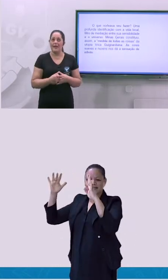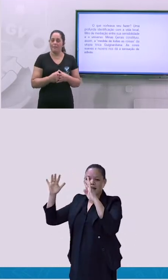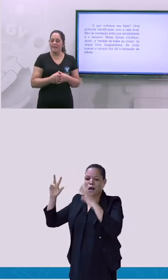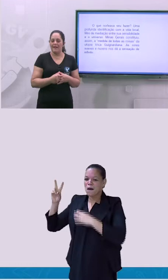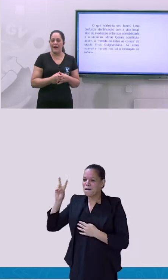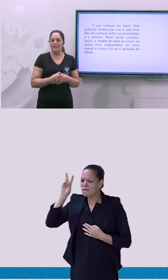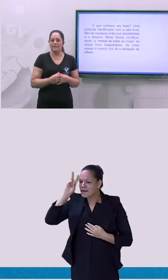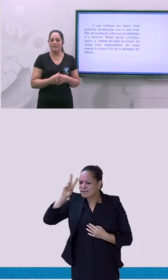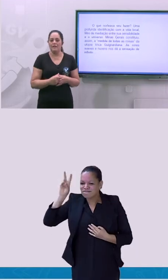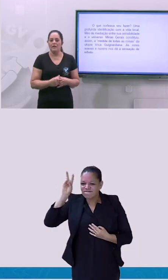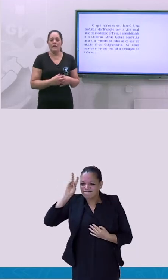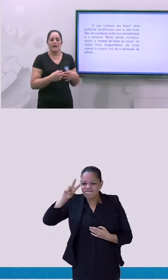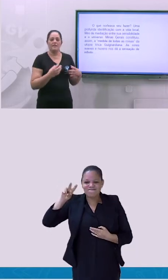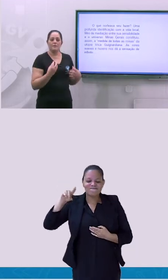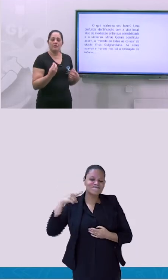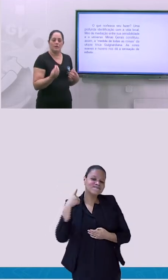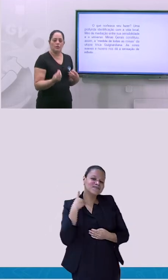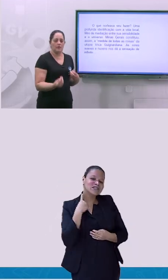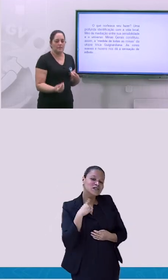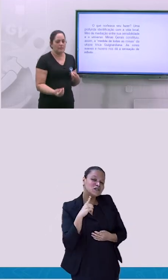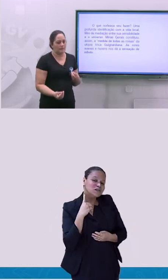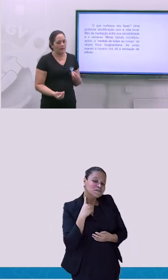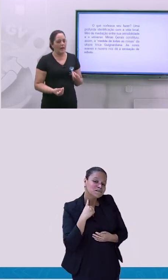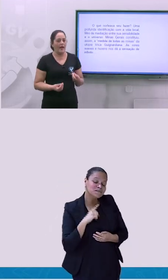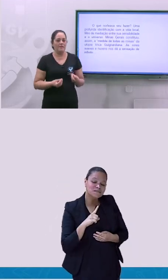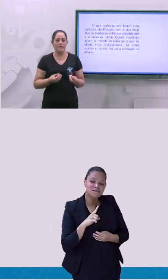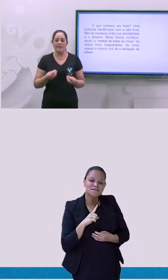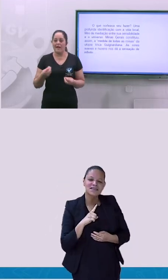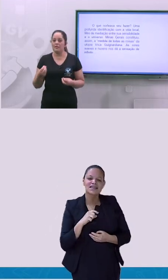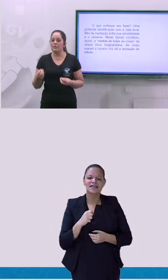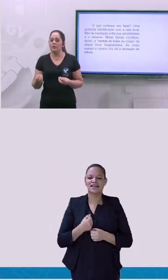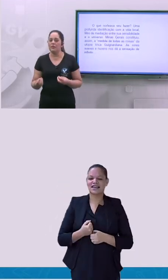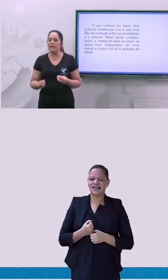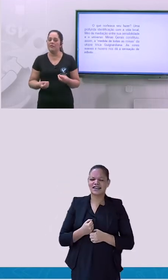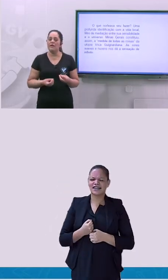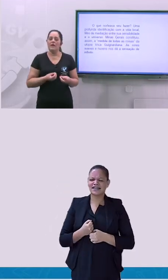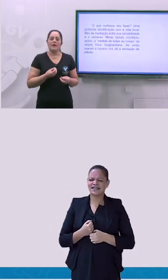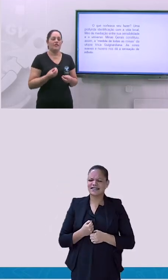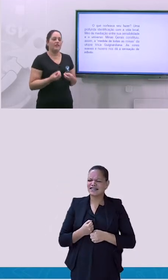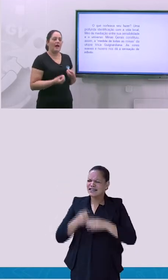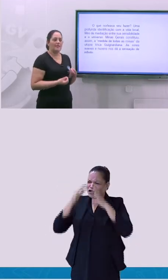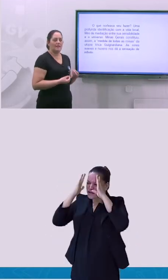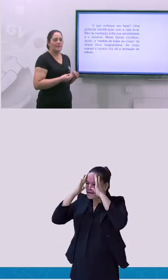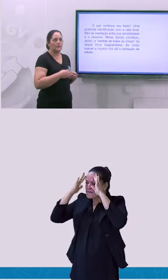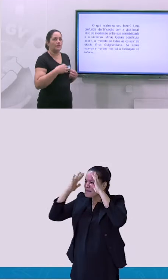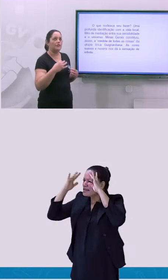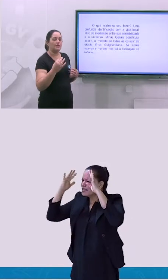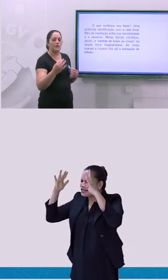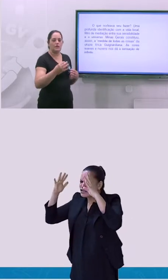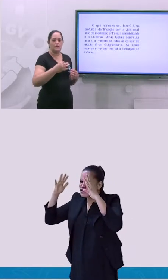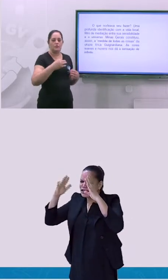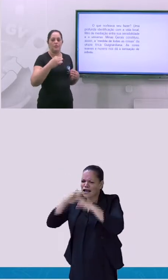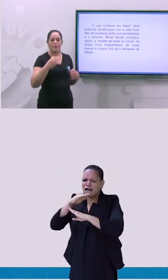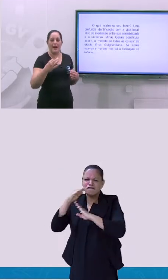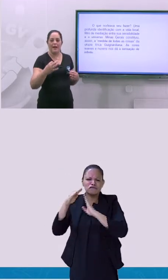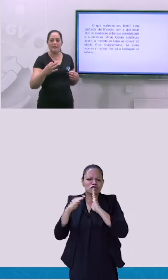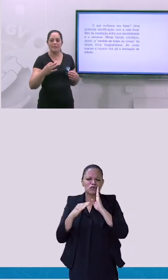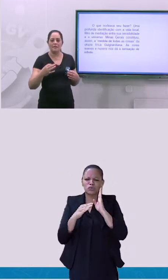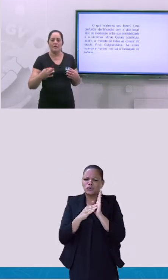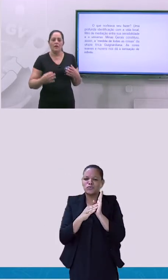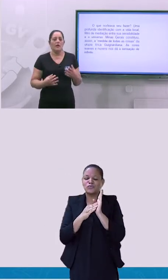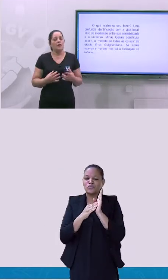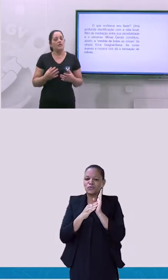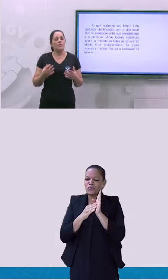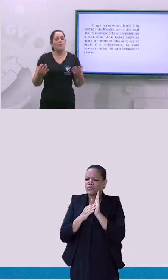né, em paisagens. Ele sempre usando cores leves, as nuvens, que te dá a sensação de infinito, de